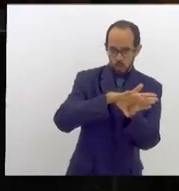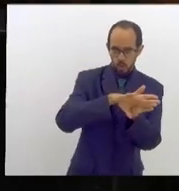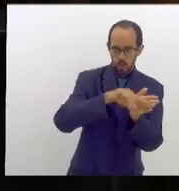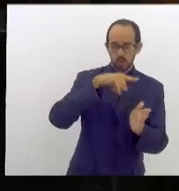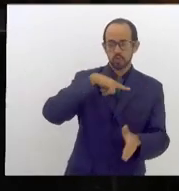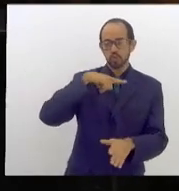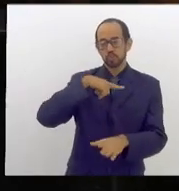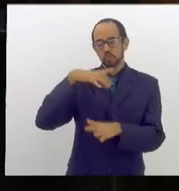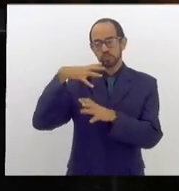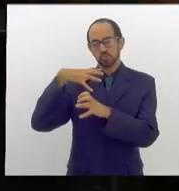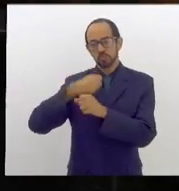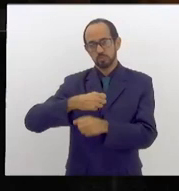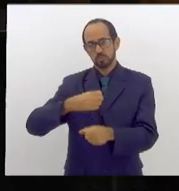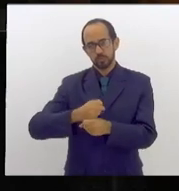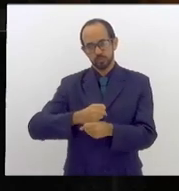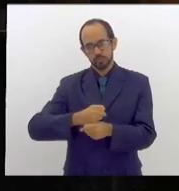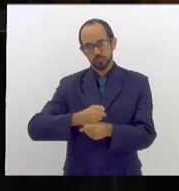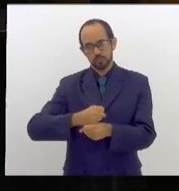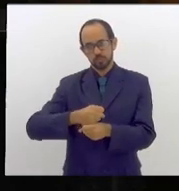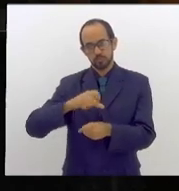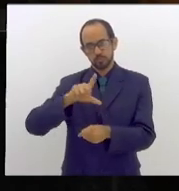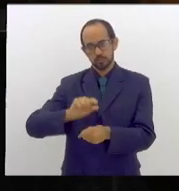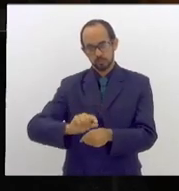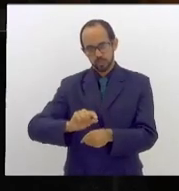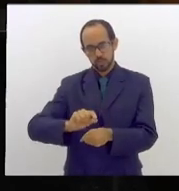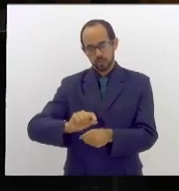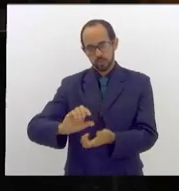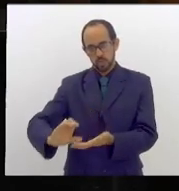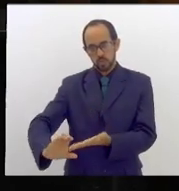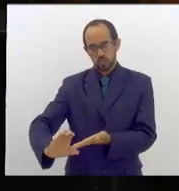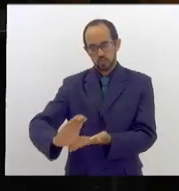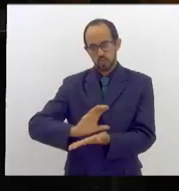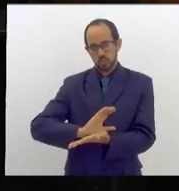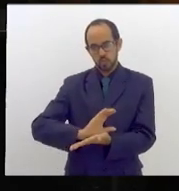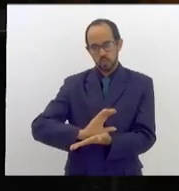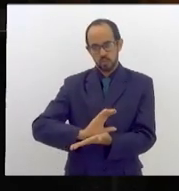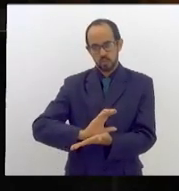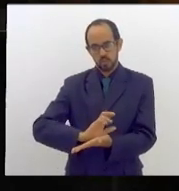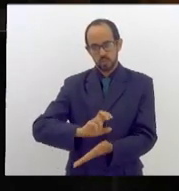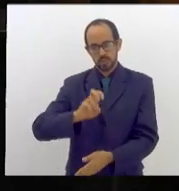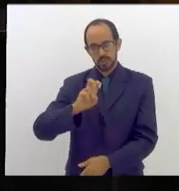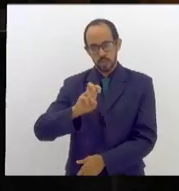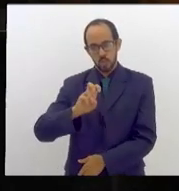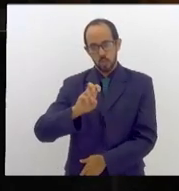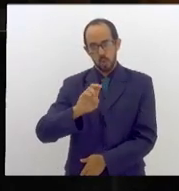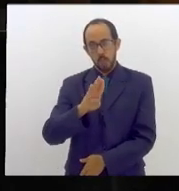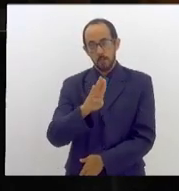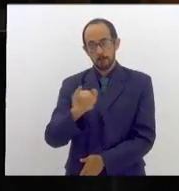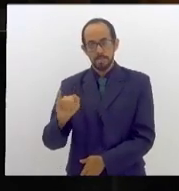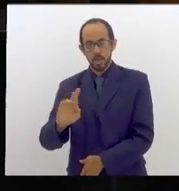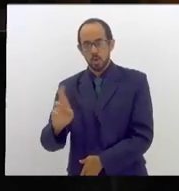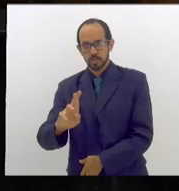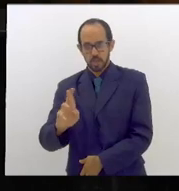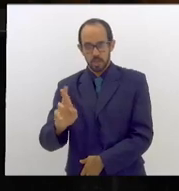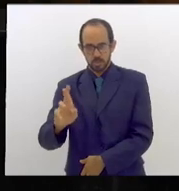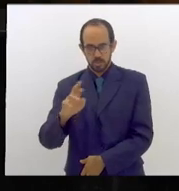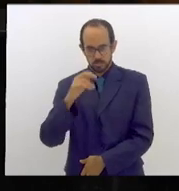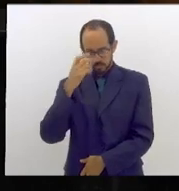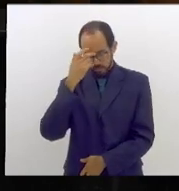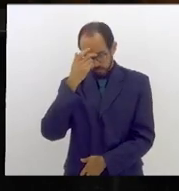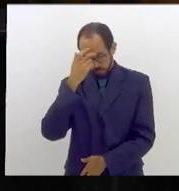de redução de receita de 5 bilhões de reais